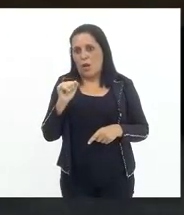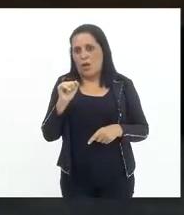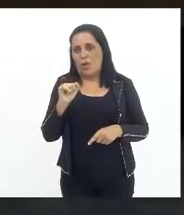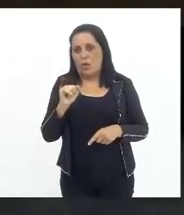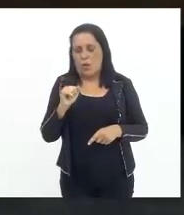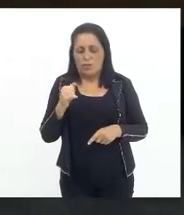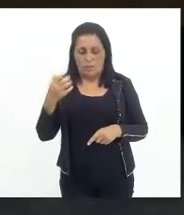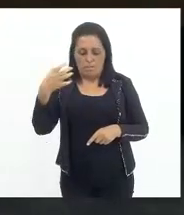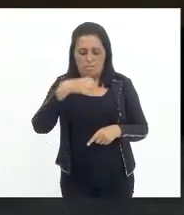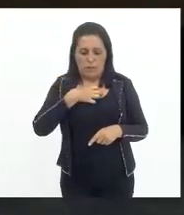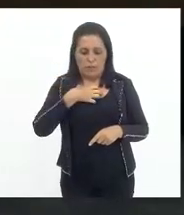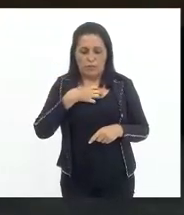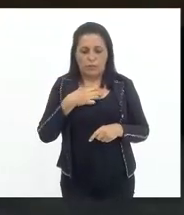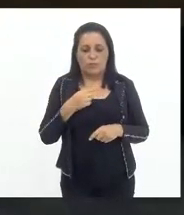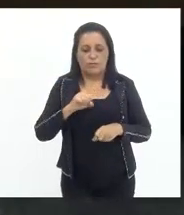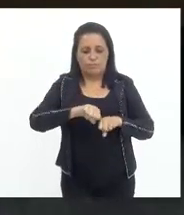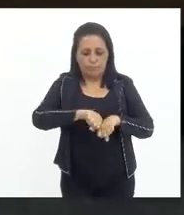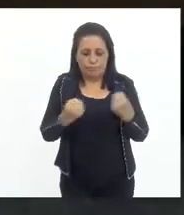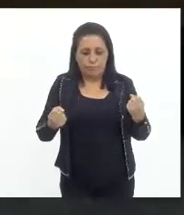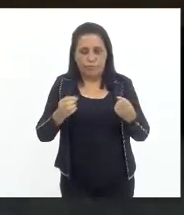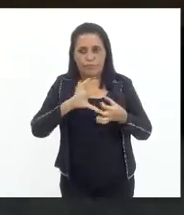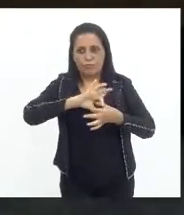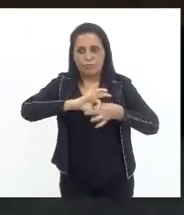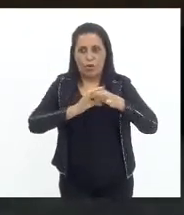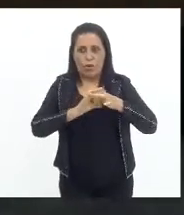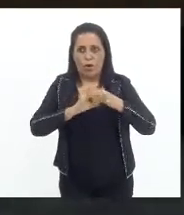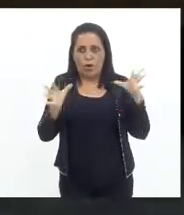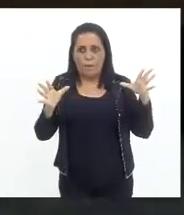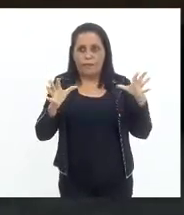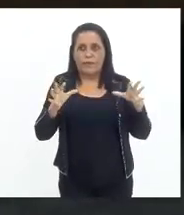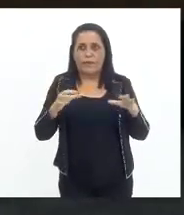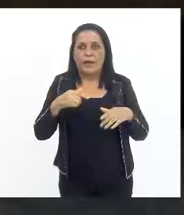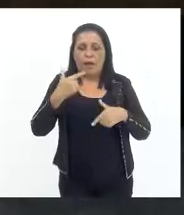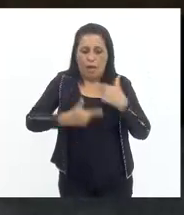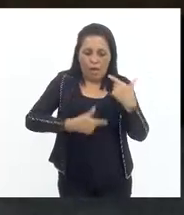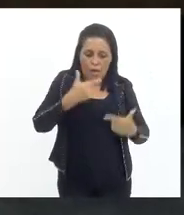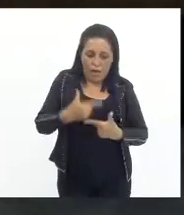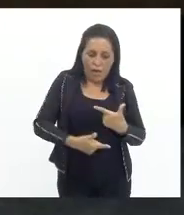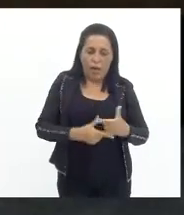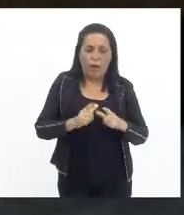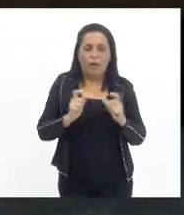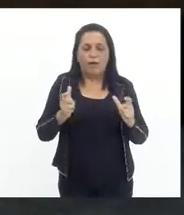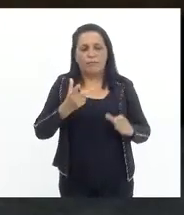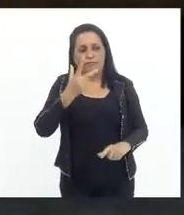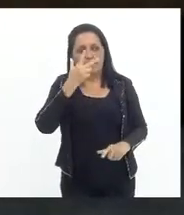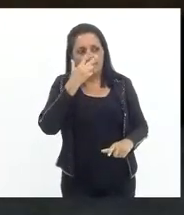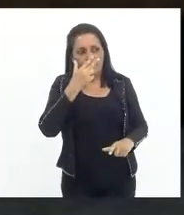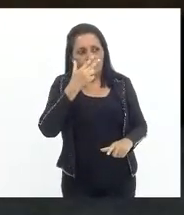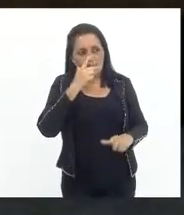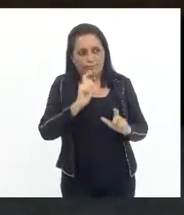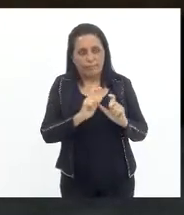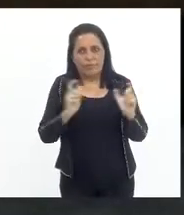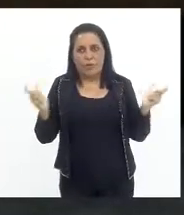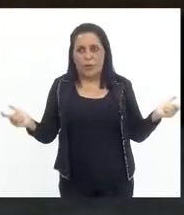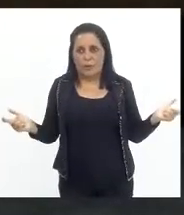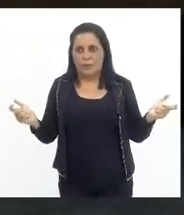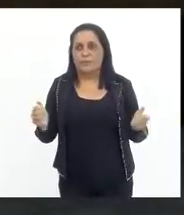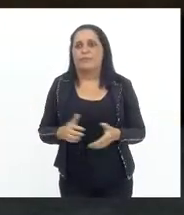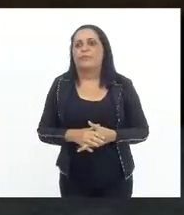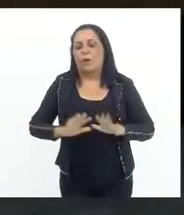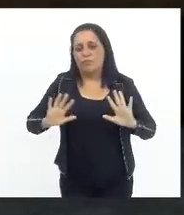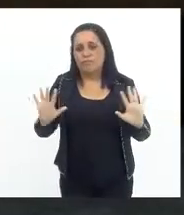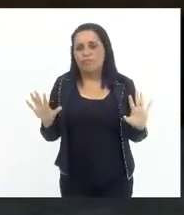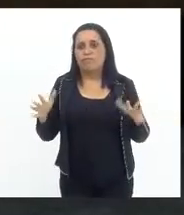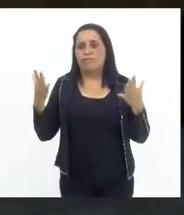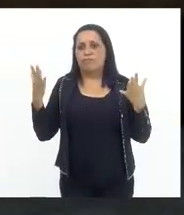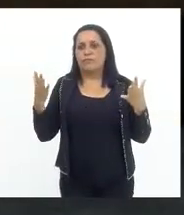caçador. Desata esse nó. Se a batalha é grande, parecereis maior. Essa é a saudação